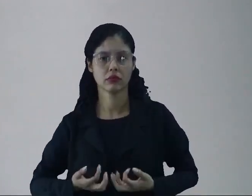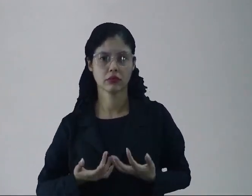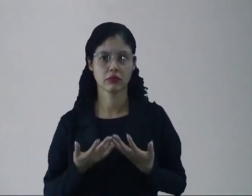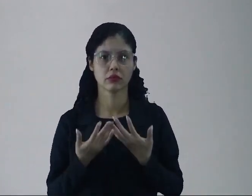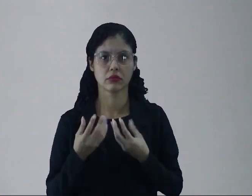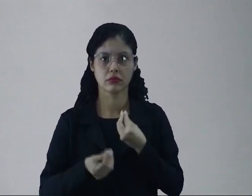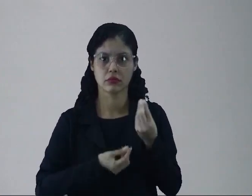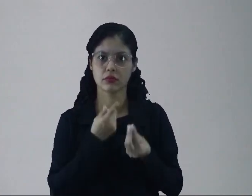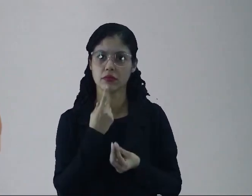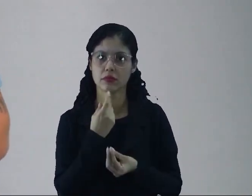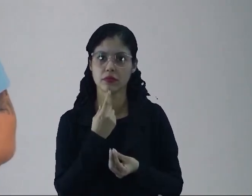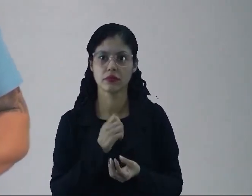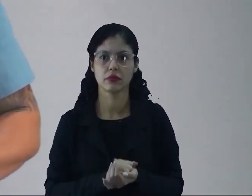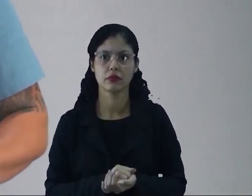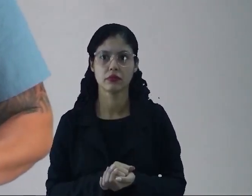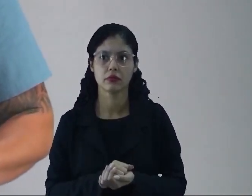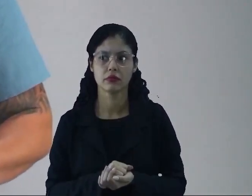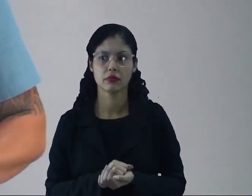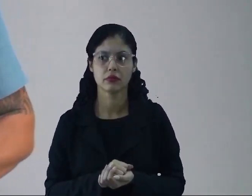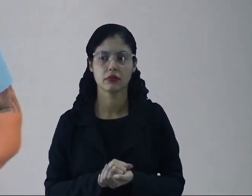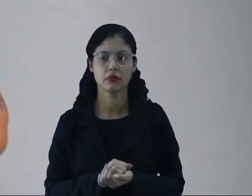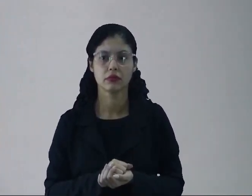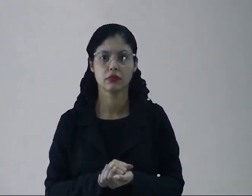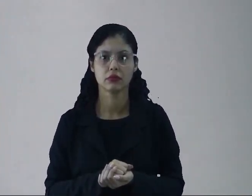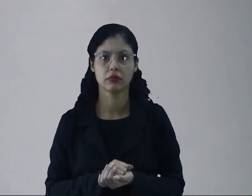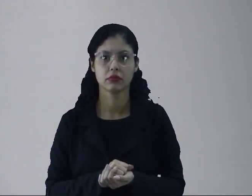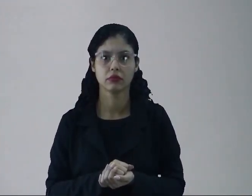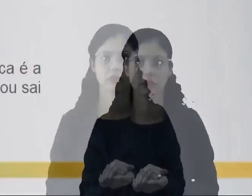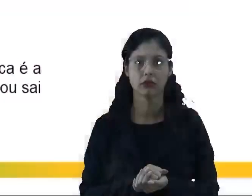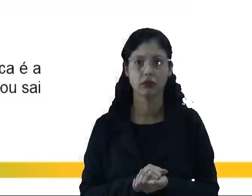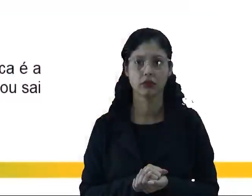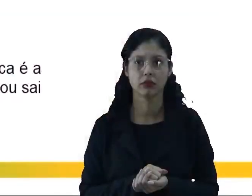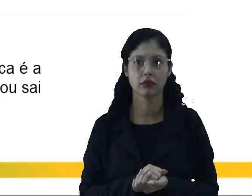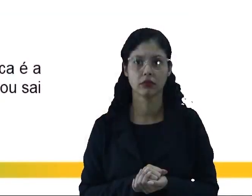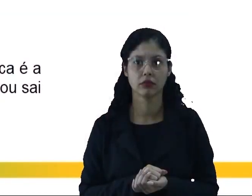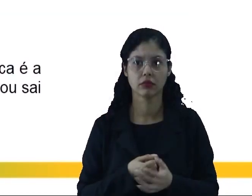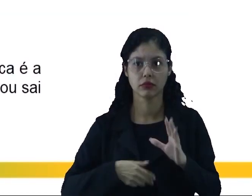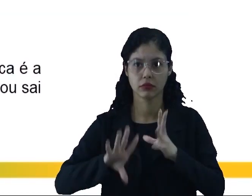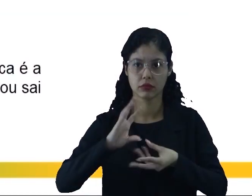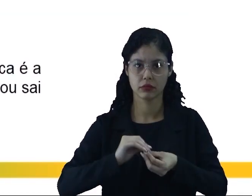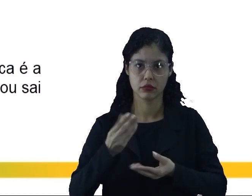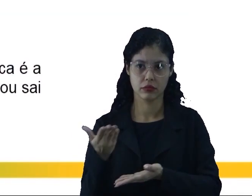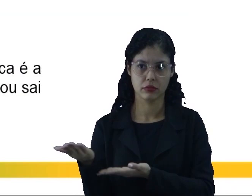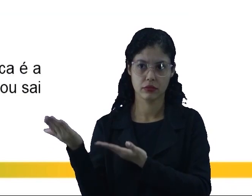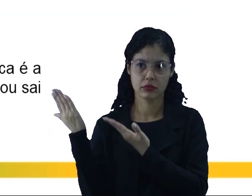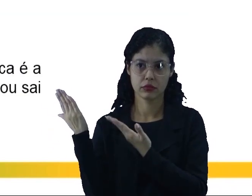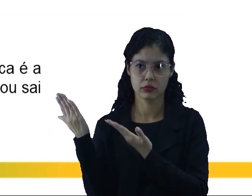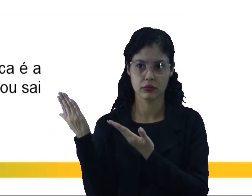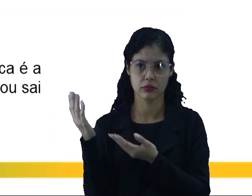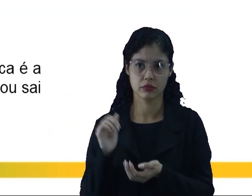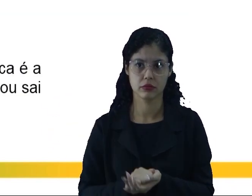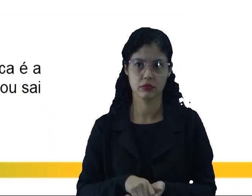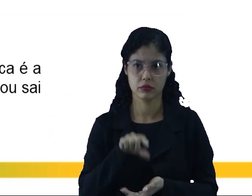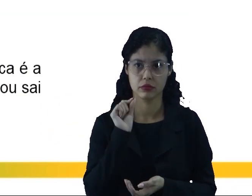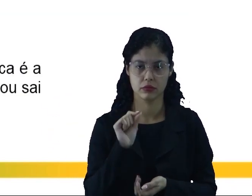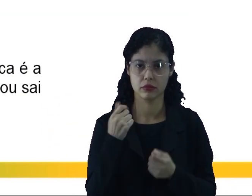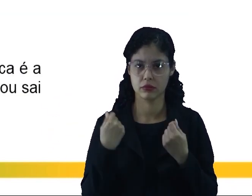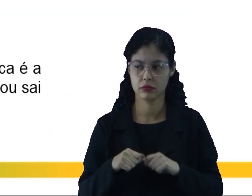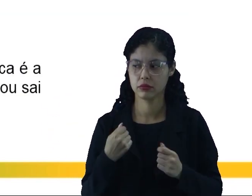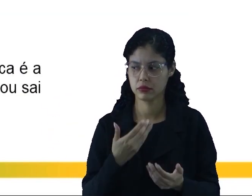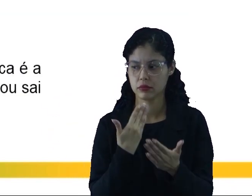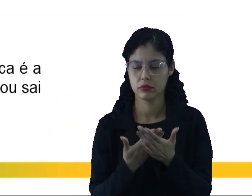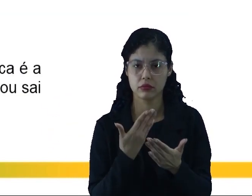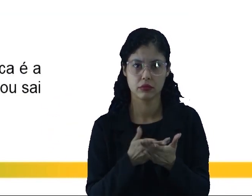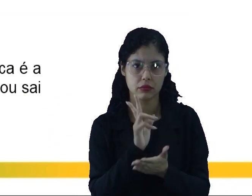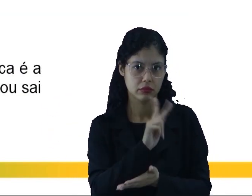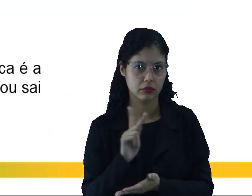Então como o sangue. Tá? Vamos avançar aqui. Nosso resumão, vou deixar na tela para você. Então, o que eu preciso